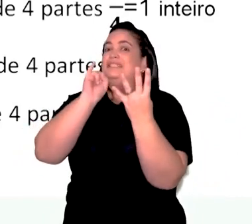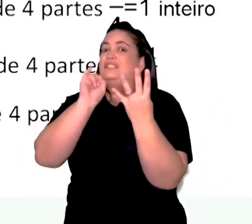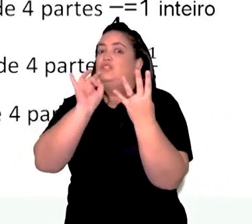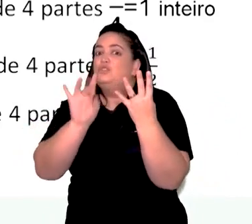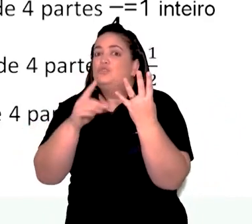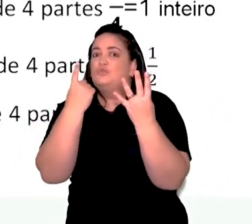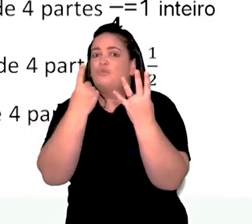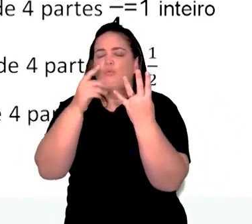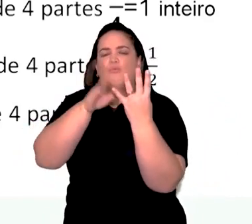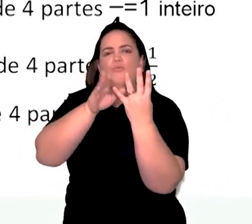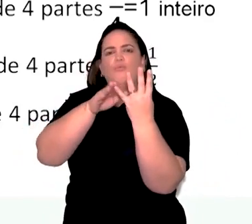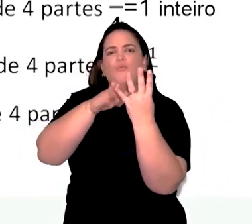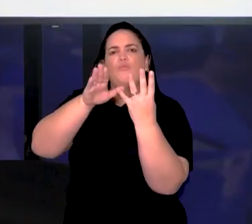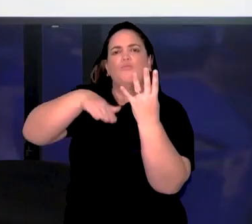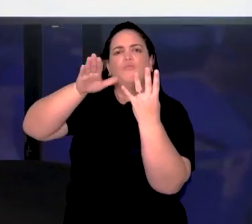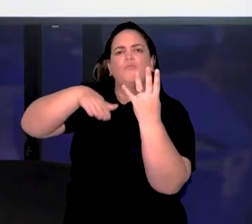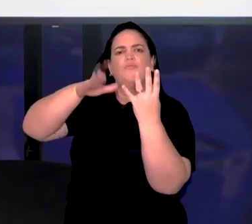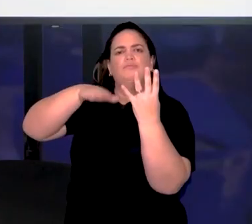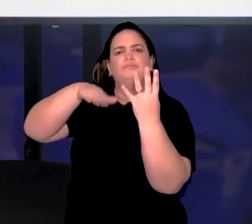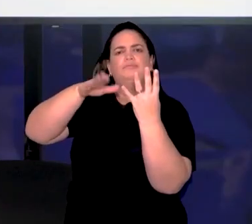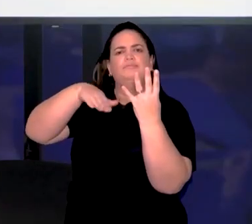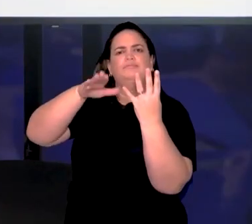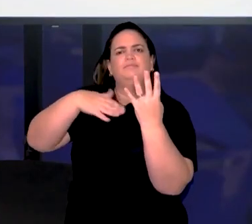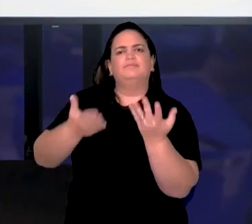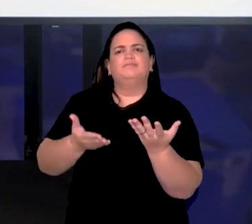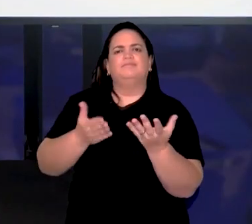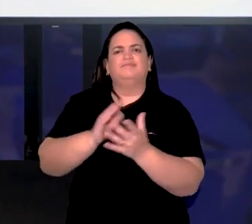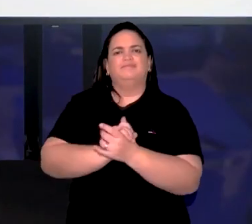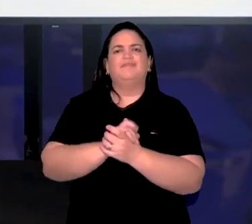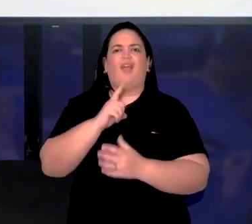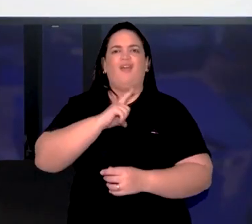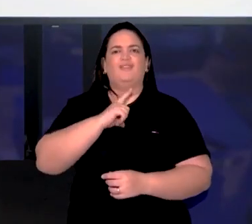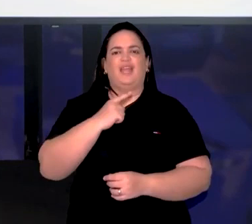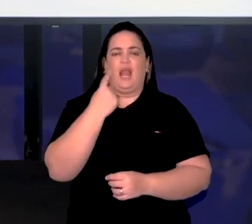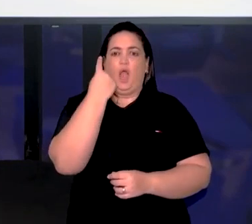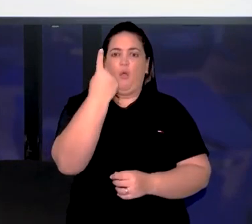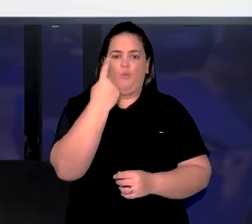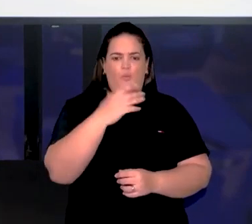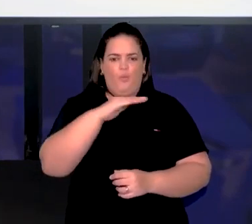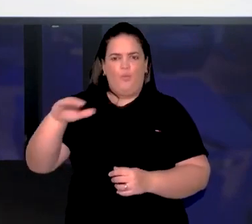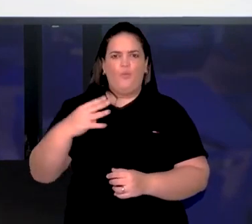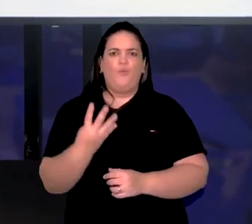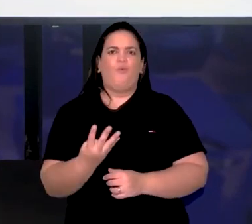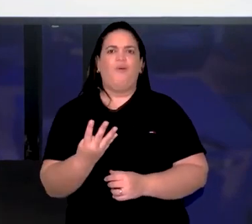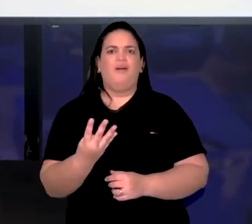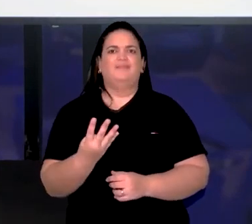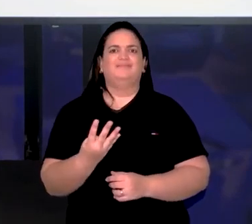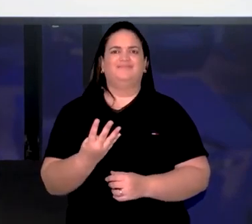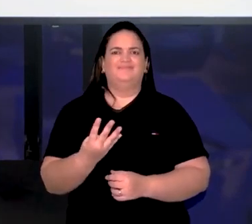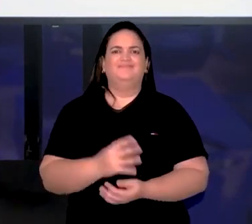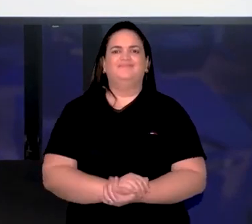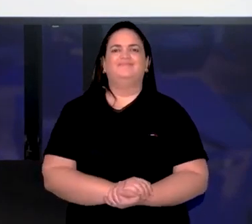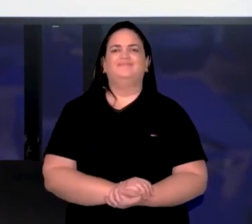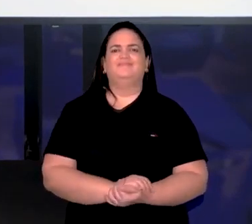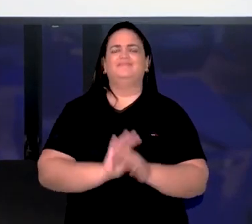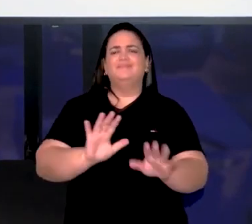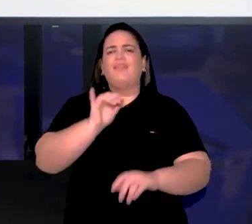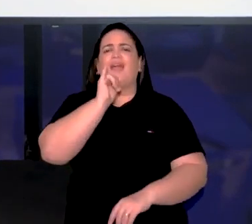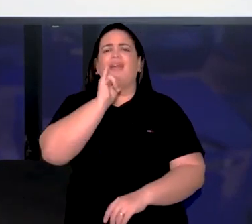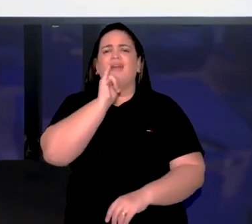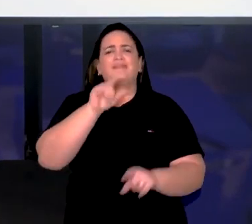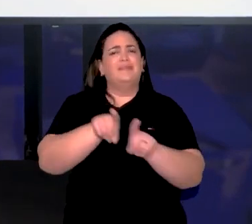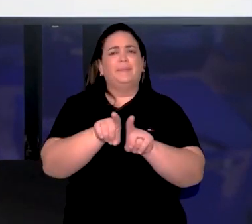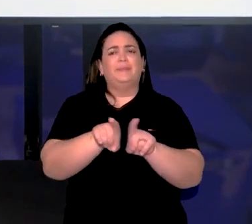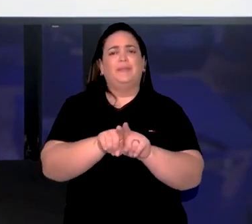parte pintada, um retângulo pintado de 4 partes. Há outros exemplos de